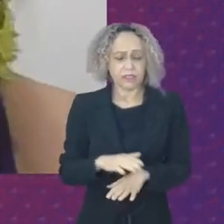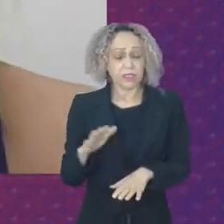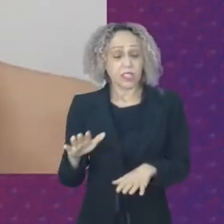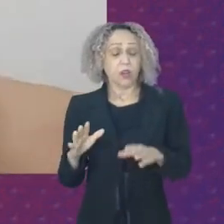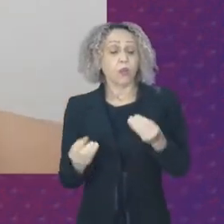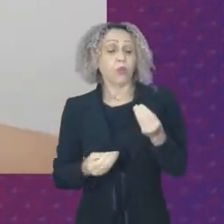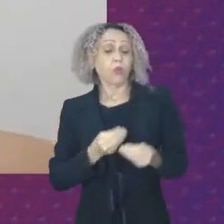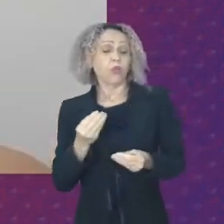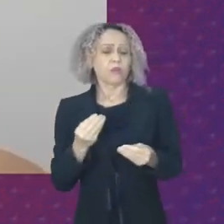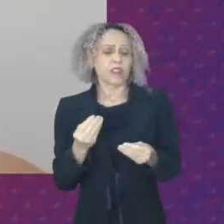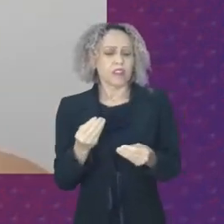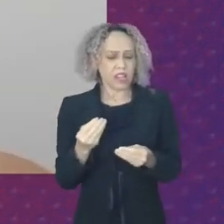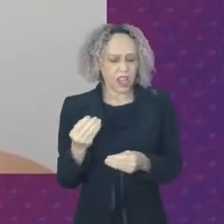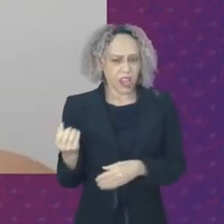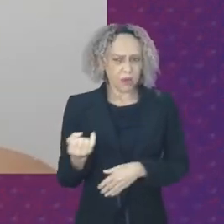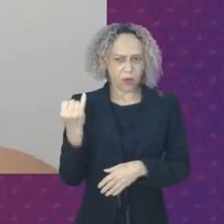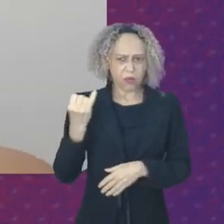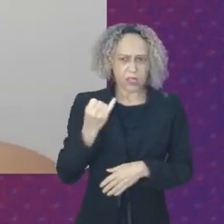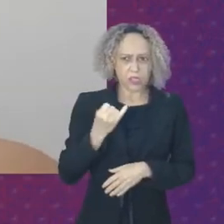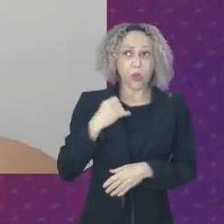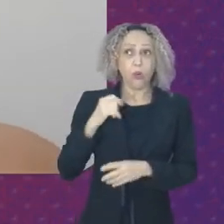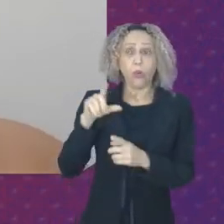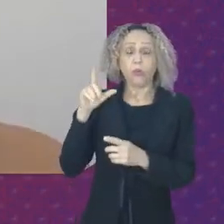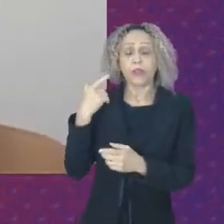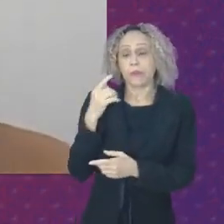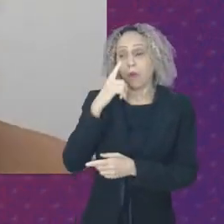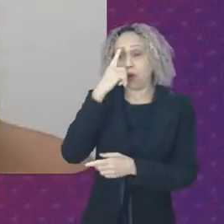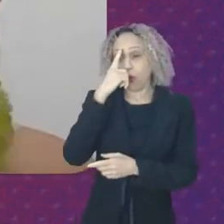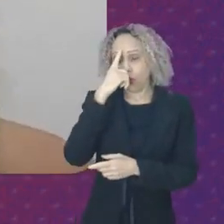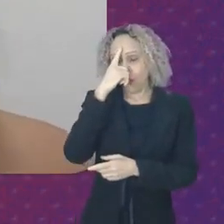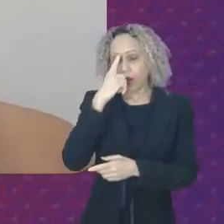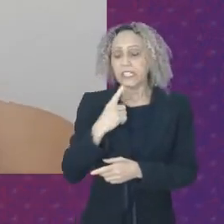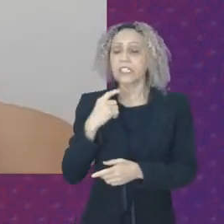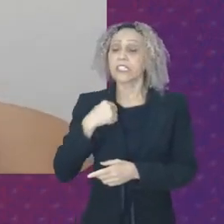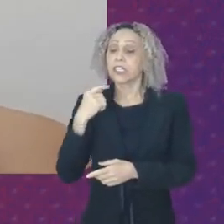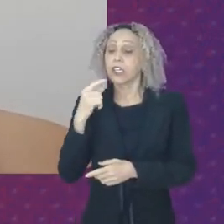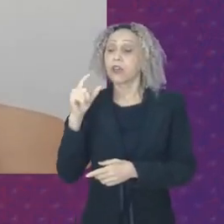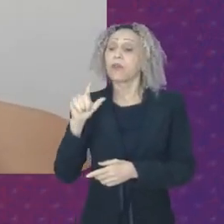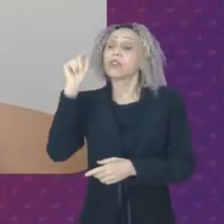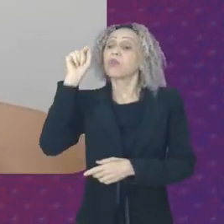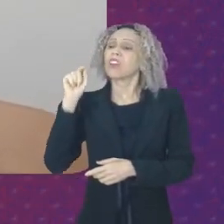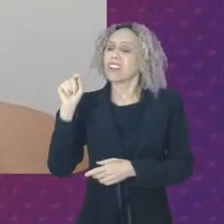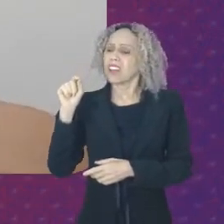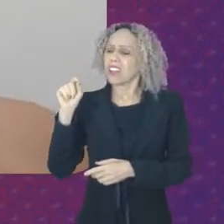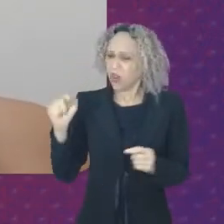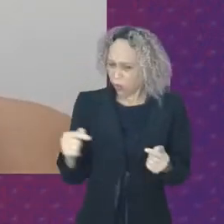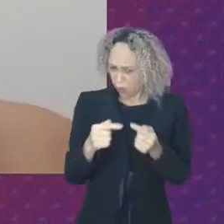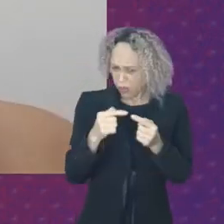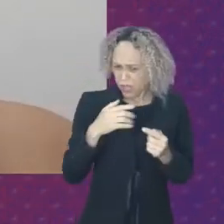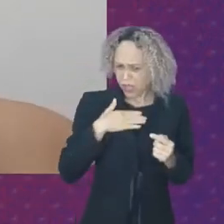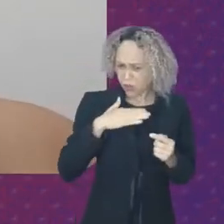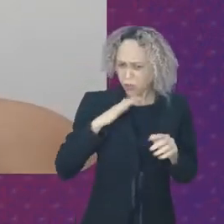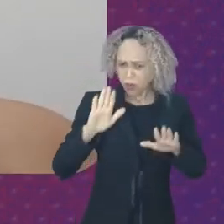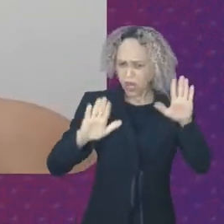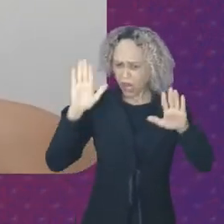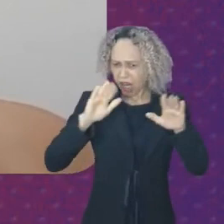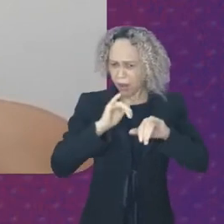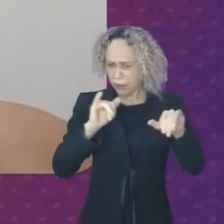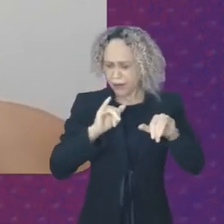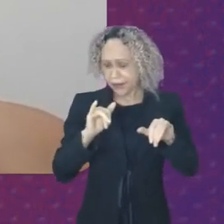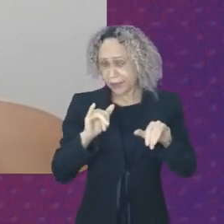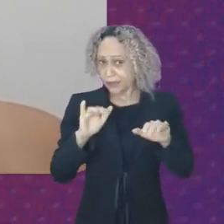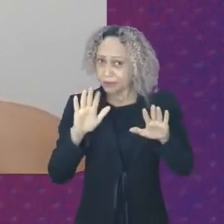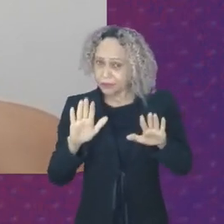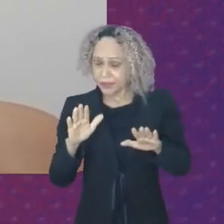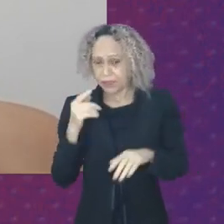de campanha. Então, isso precisa ser avaliado durante o processo do planejamento, que é a primeira coisa que vocês precisam fazer